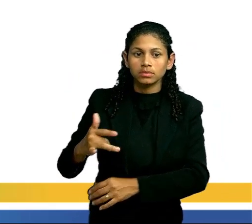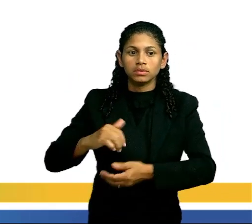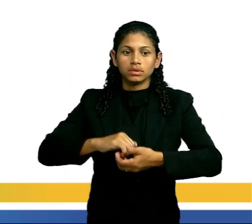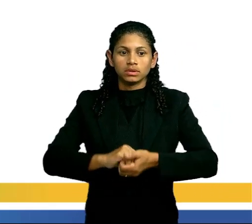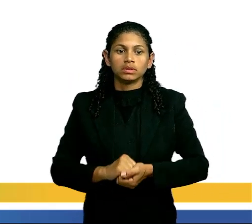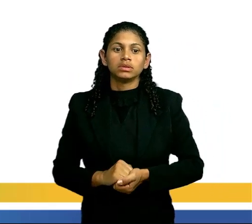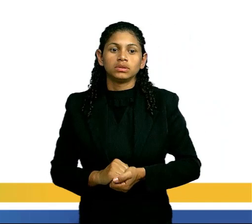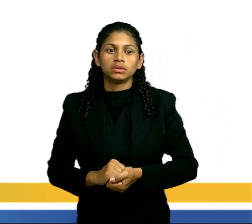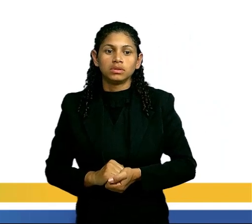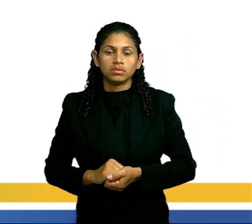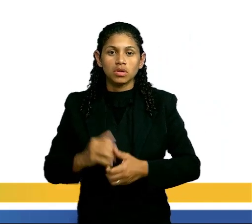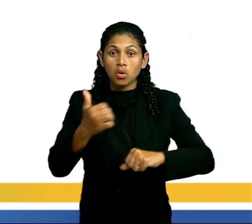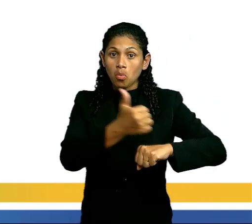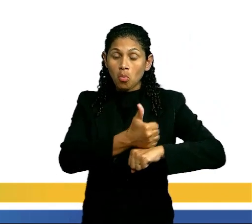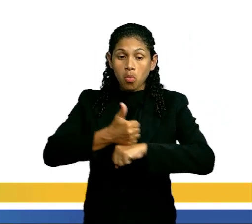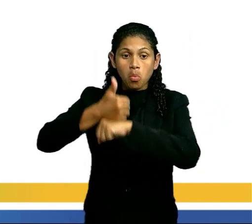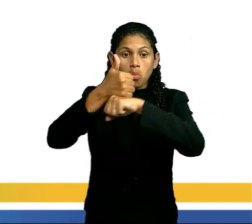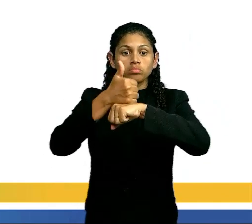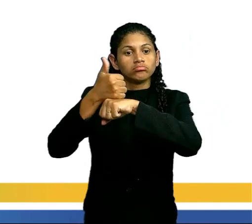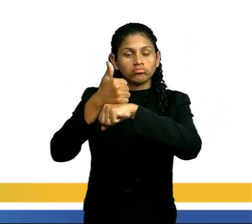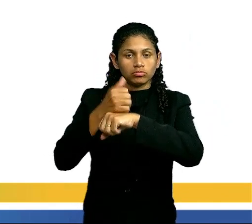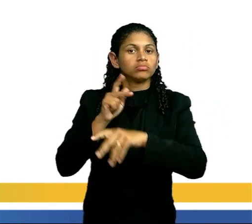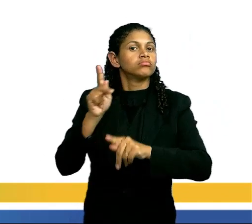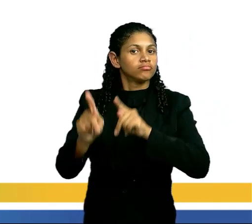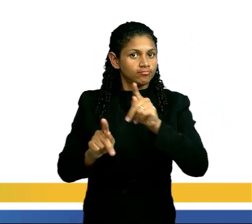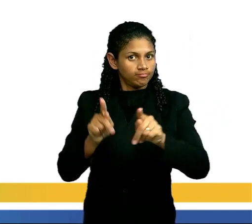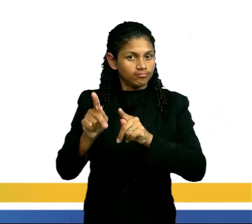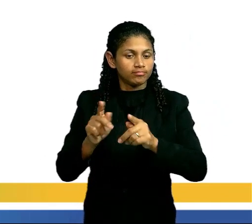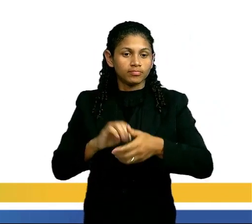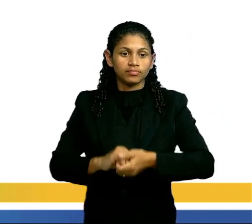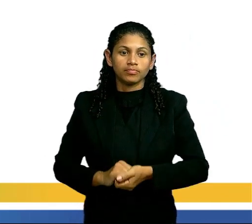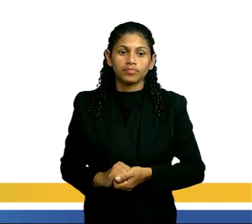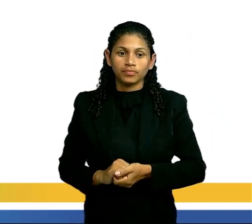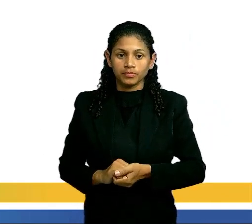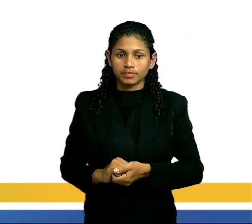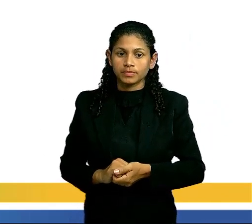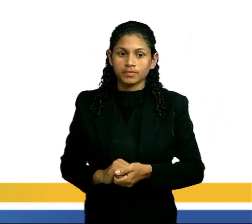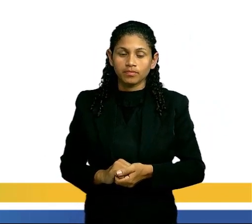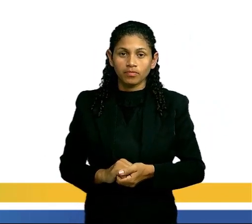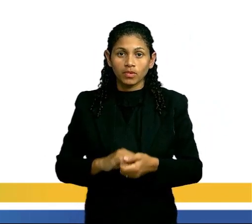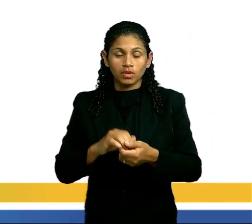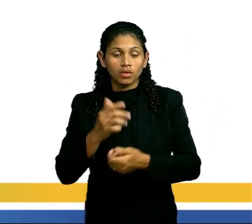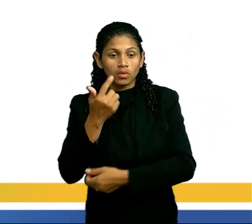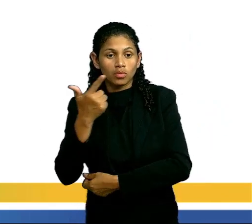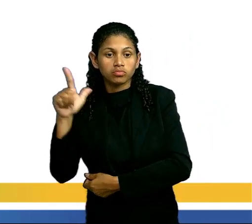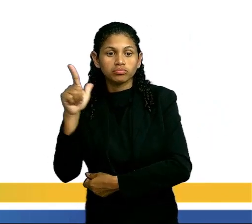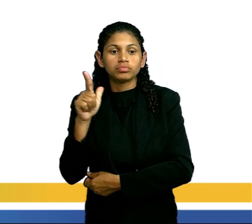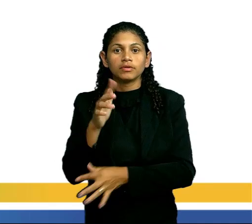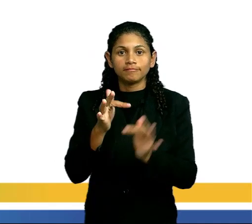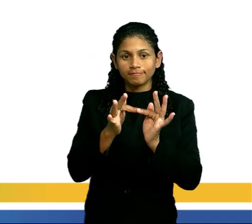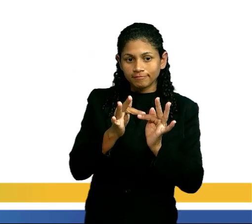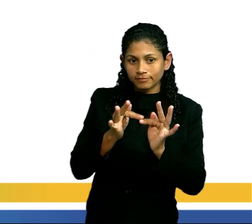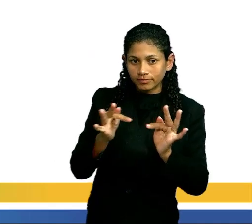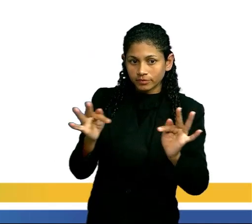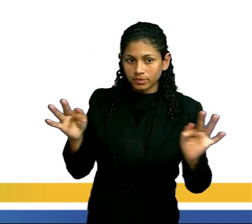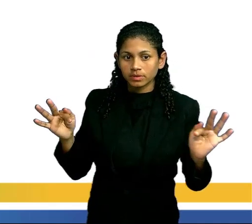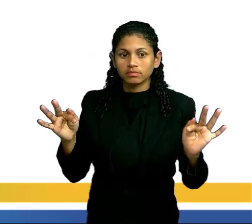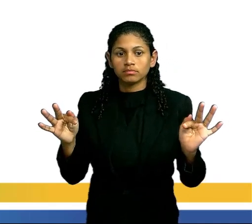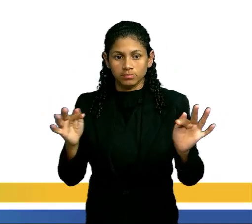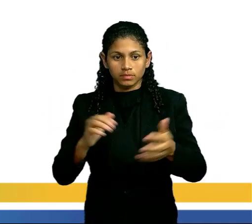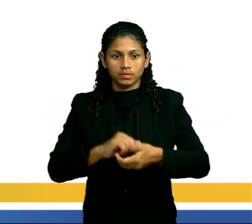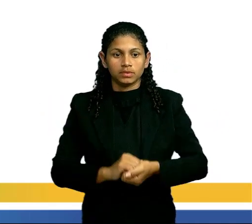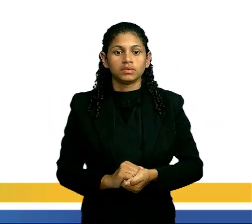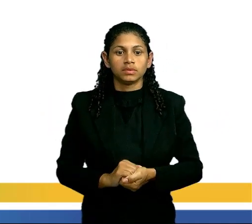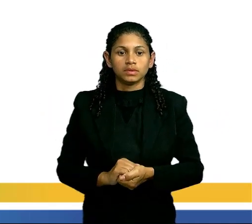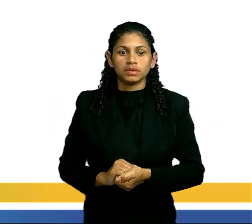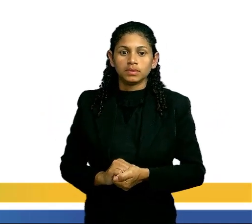brasileiro, mas também foi um grande observador do comportamento humano. Então, veja que